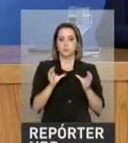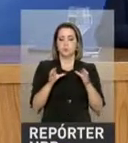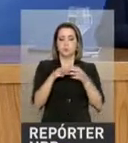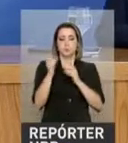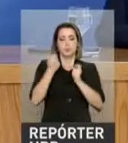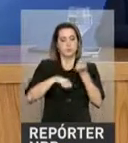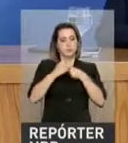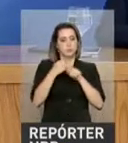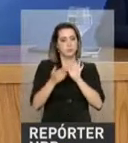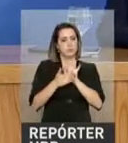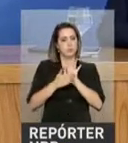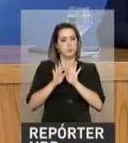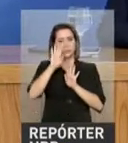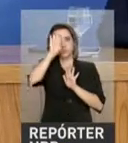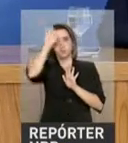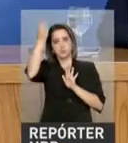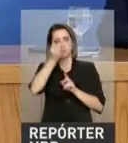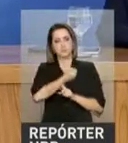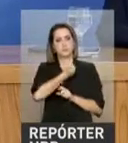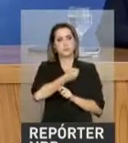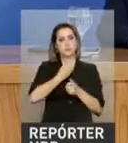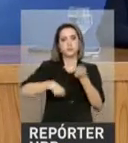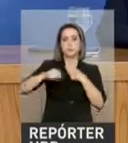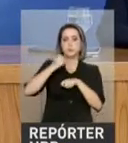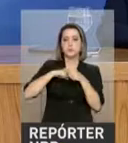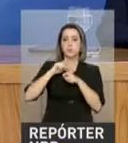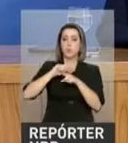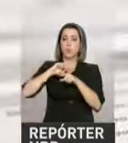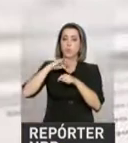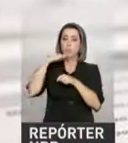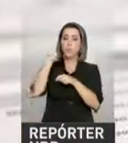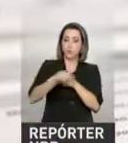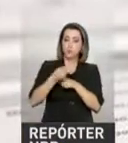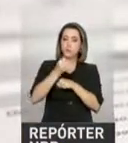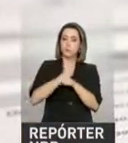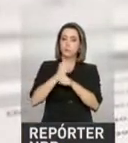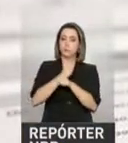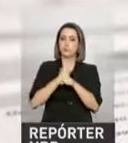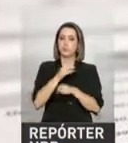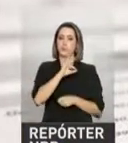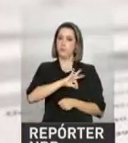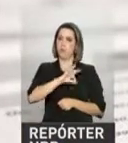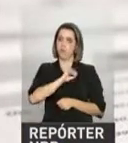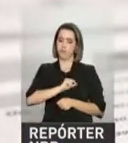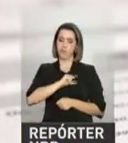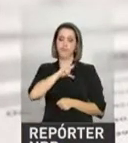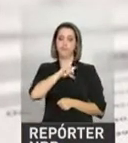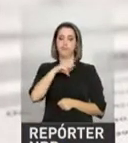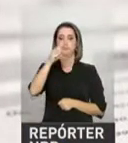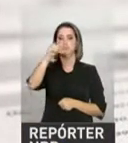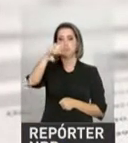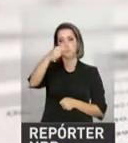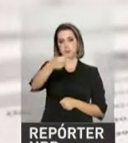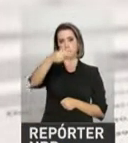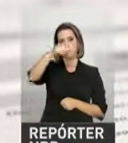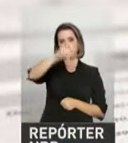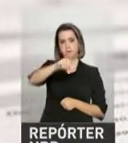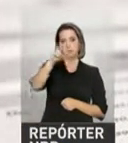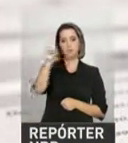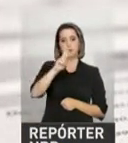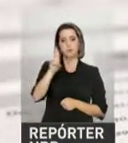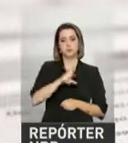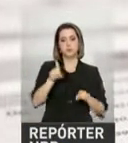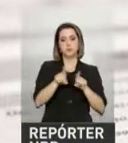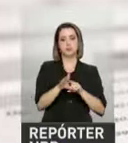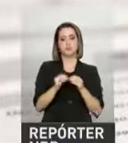Econômica apresentou os principais dados para a economia no ano que vem. Salário mínimo de R$ 979,00, crescimento